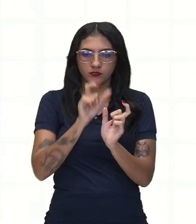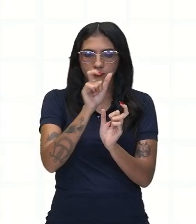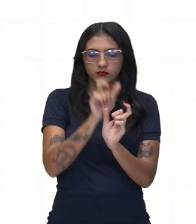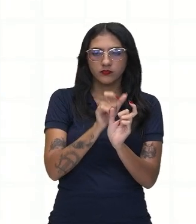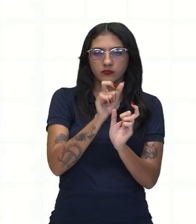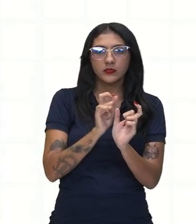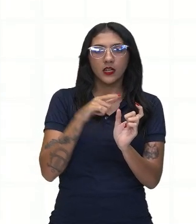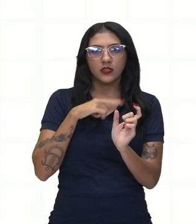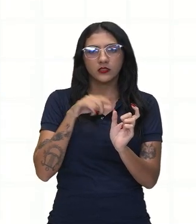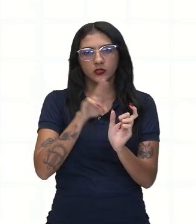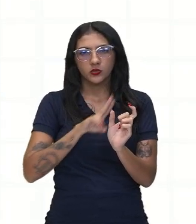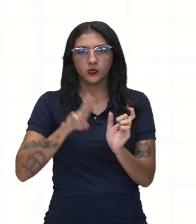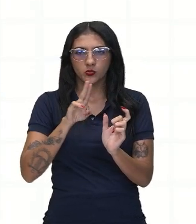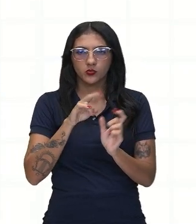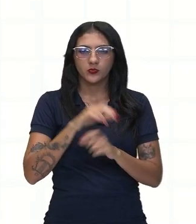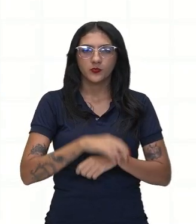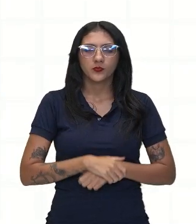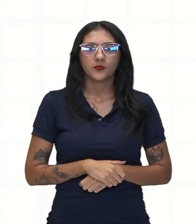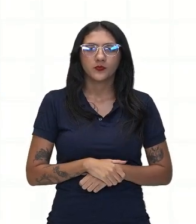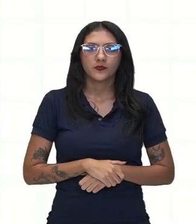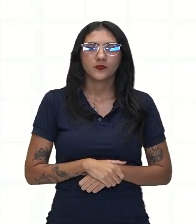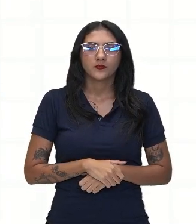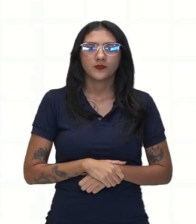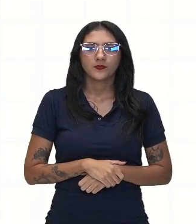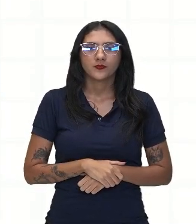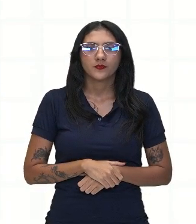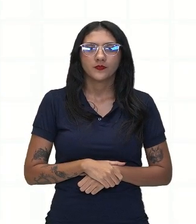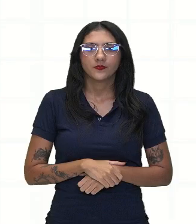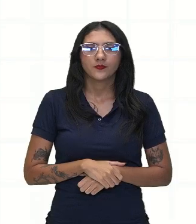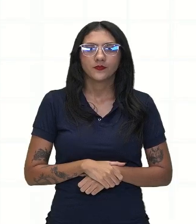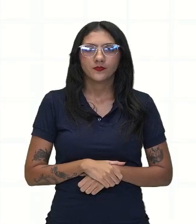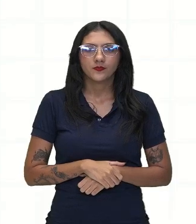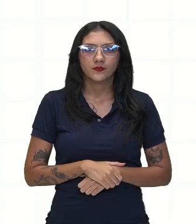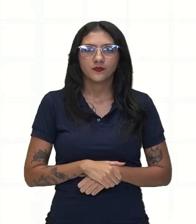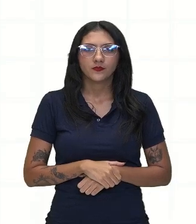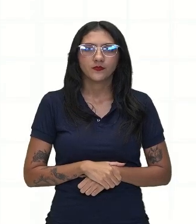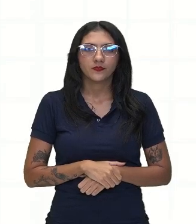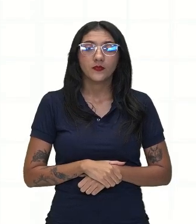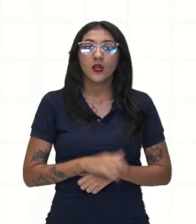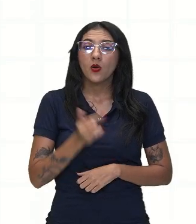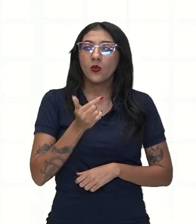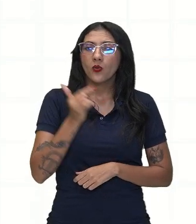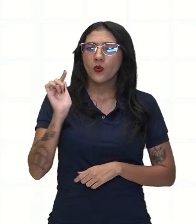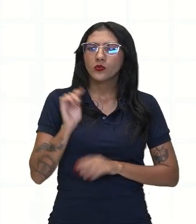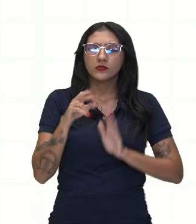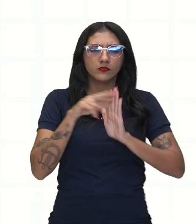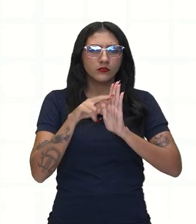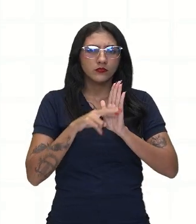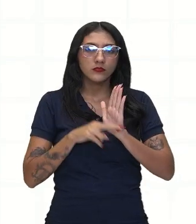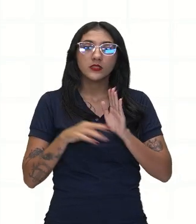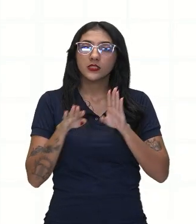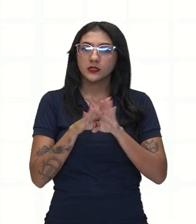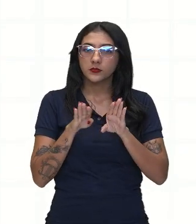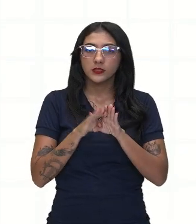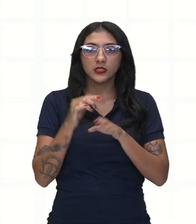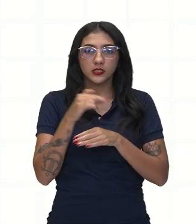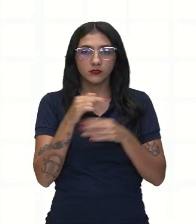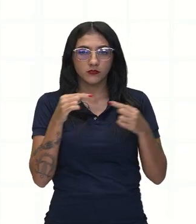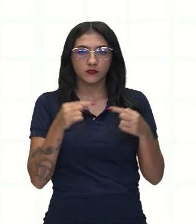receberam o acento, tá bom? Continuando, nós ainda temos aqui outras, né, ó?